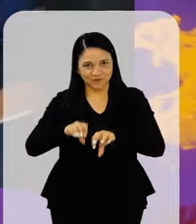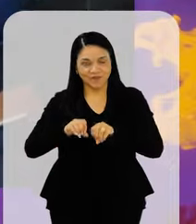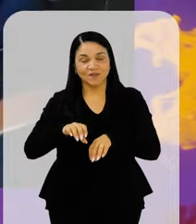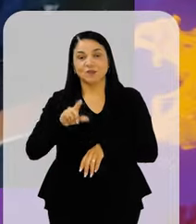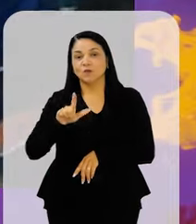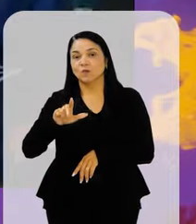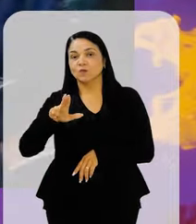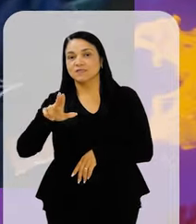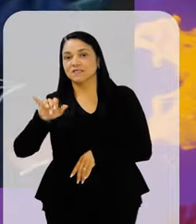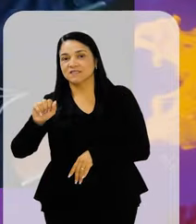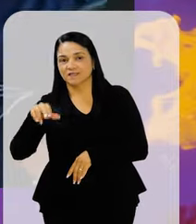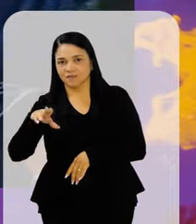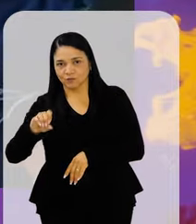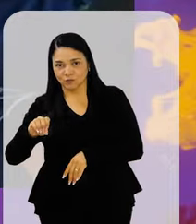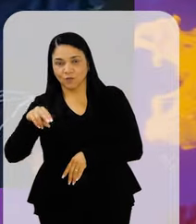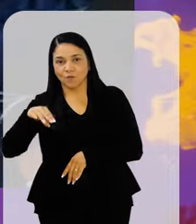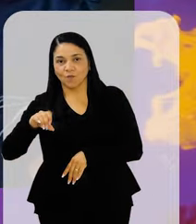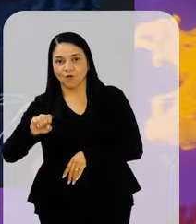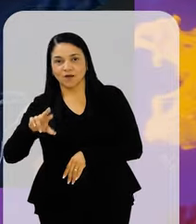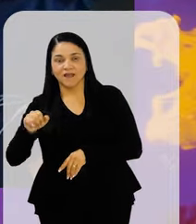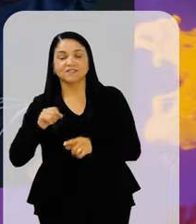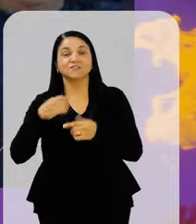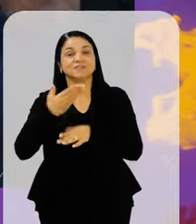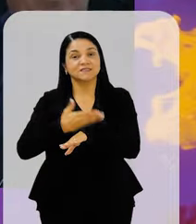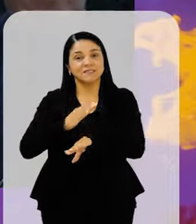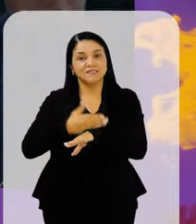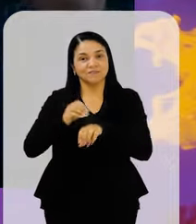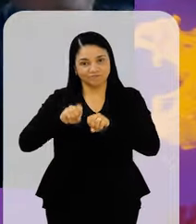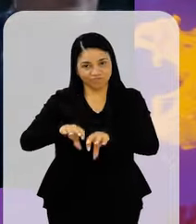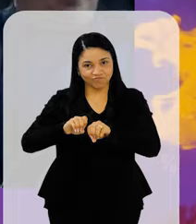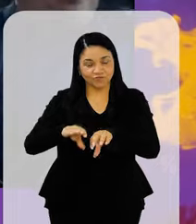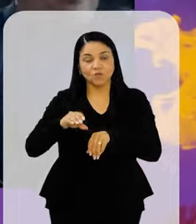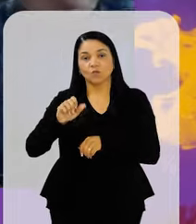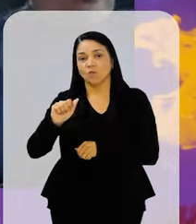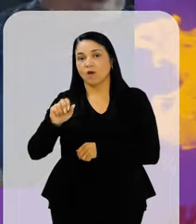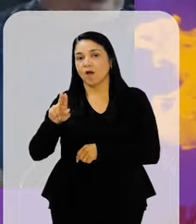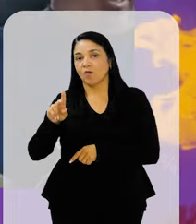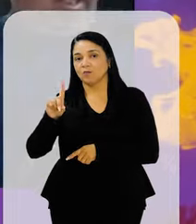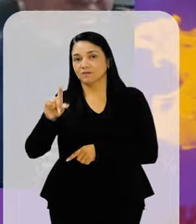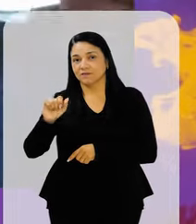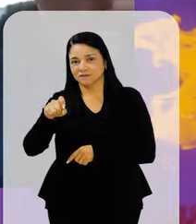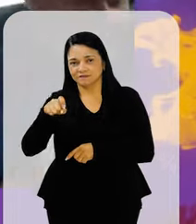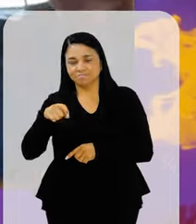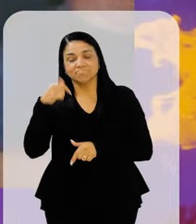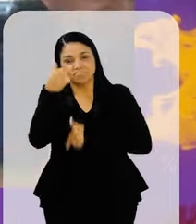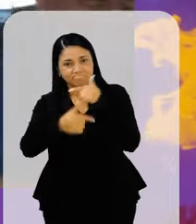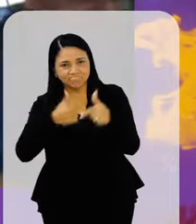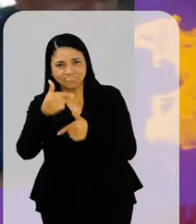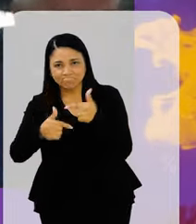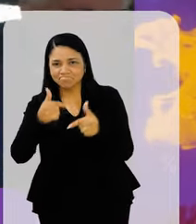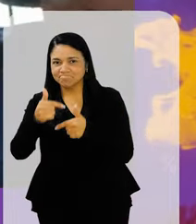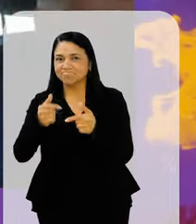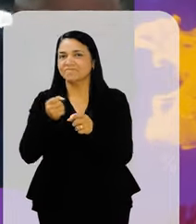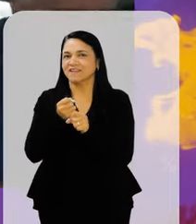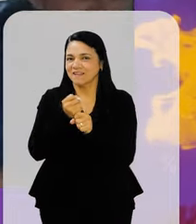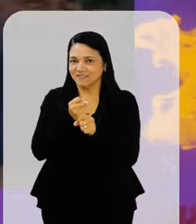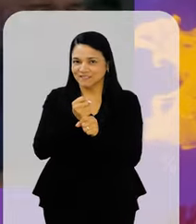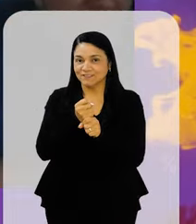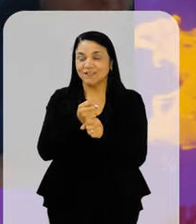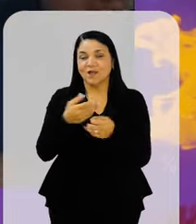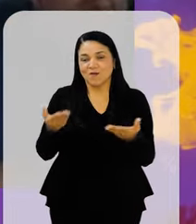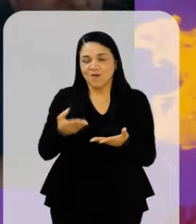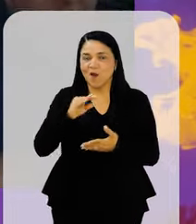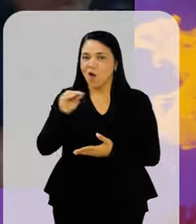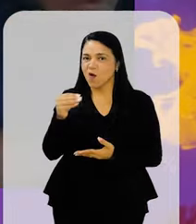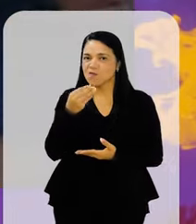atrás no carro também, dando um alô, treinador do Audax, fazendo um grande trabalho. Aí a gente tem tem ralado junto aí há bastante tempo e agora